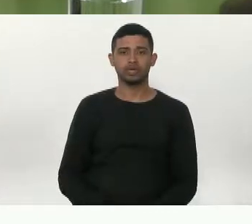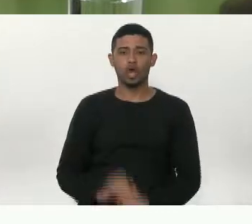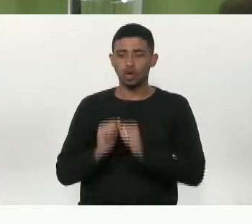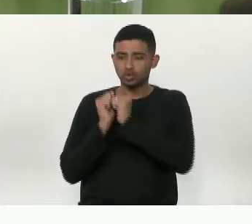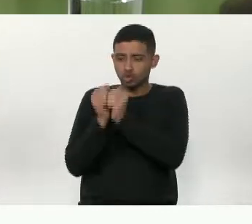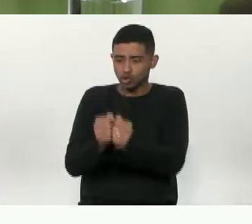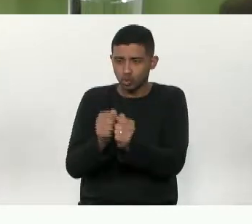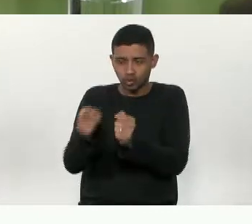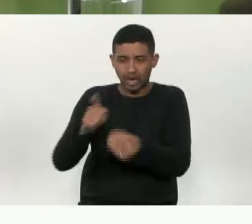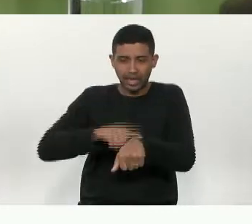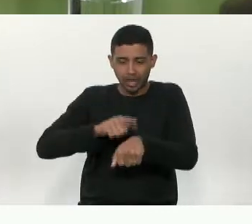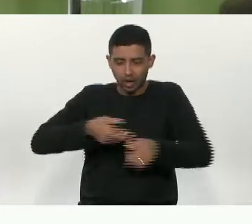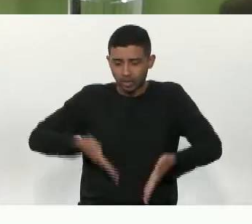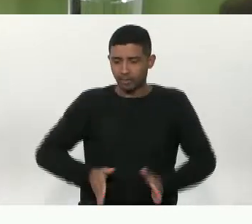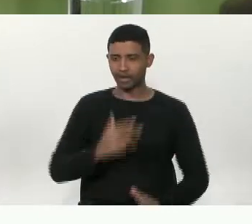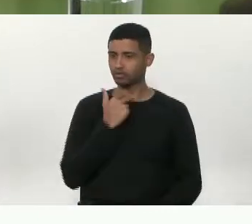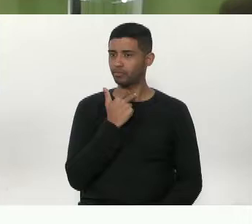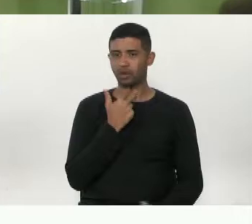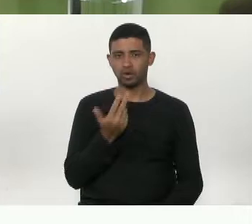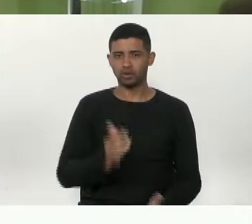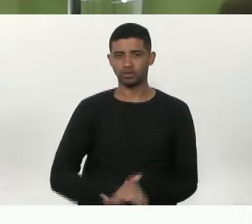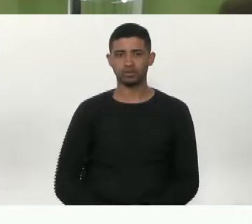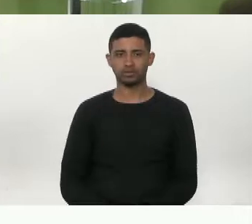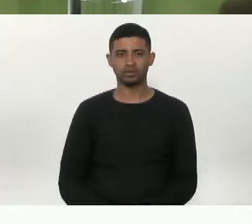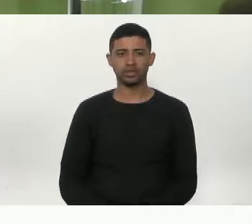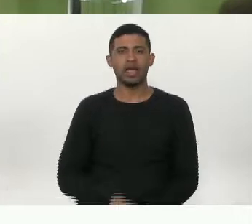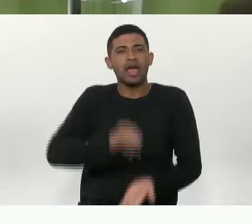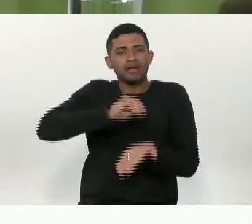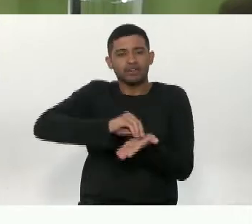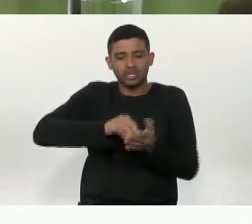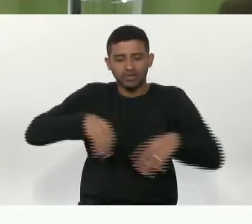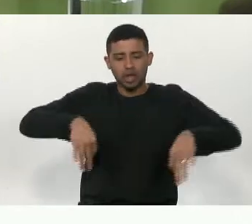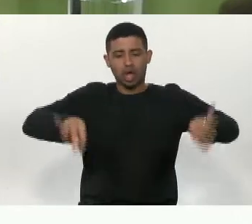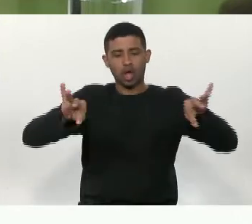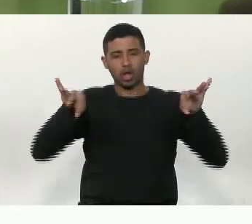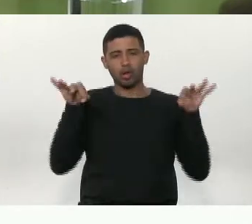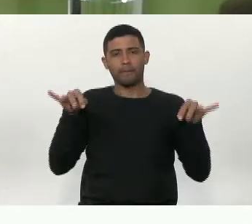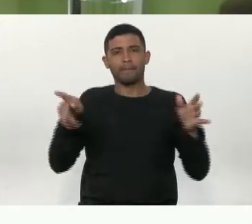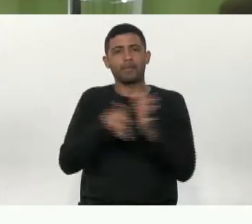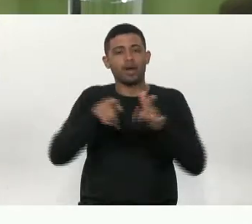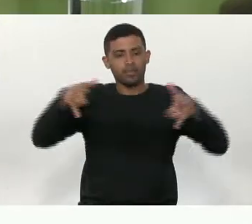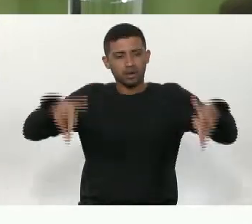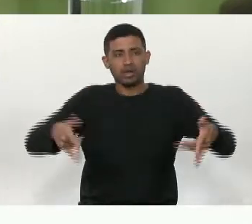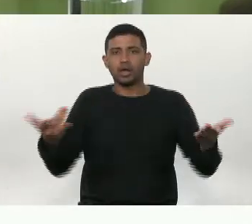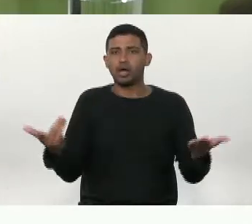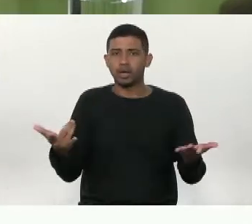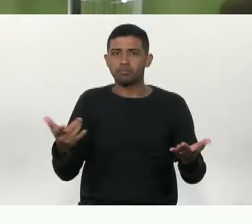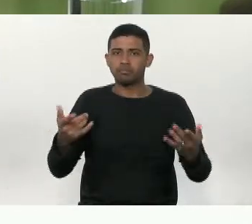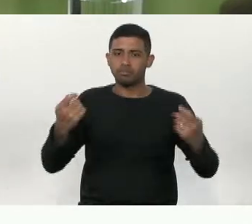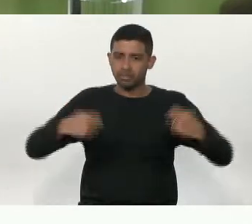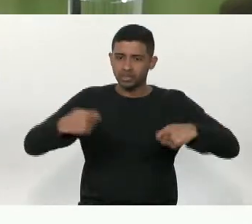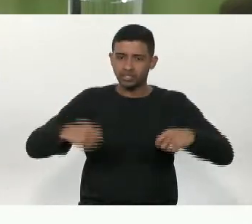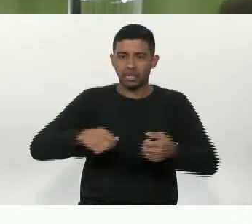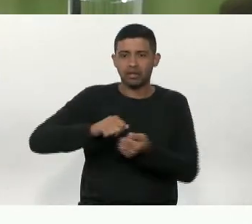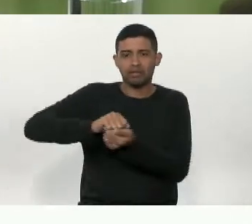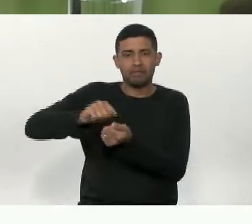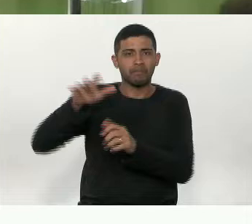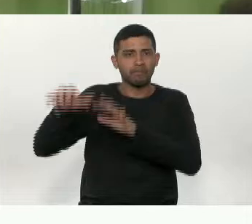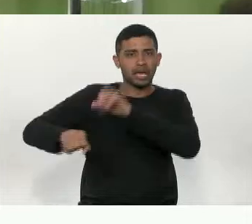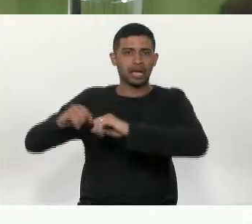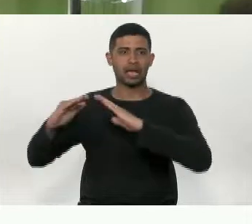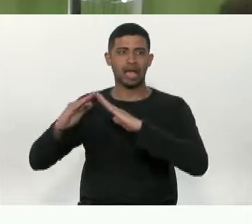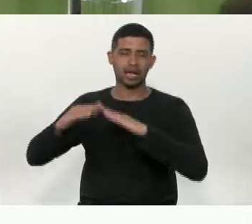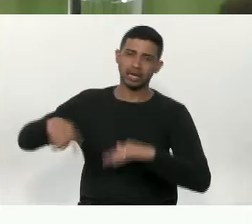e pós-parto. Não havia coberta nem roupa de cama para gestantes. Tudo tinha que ser levado de